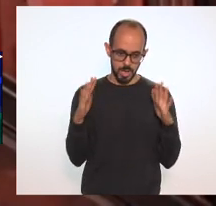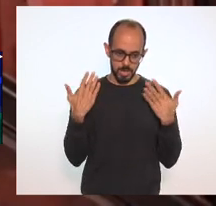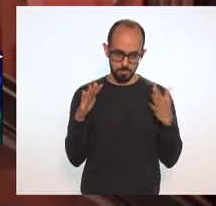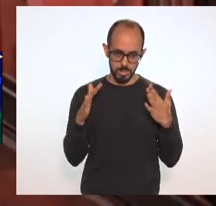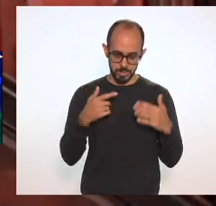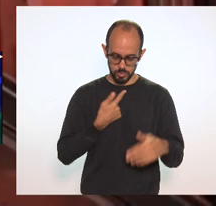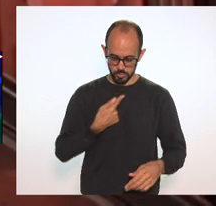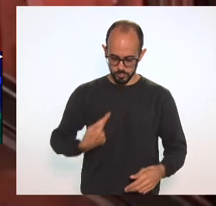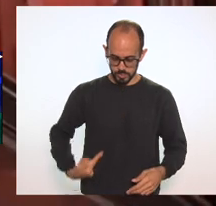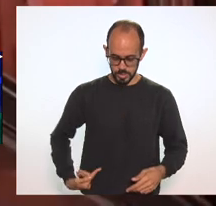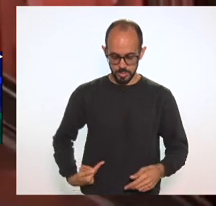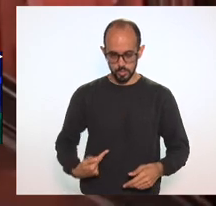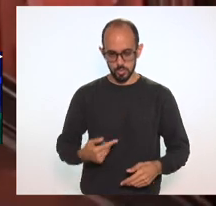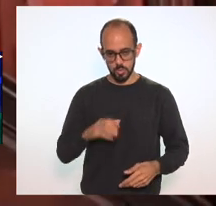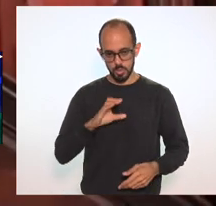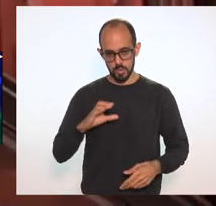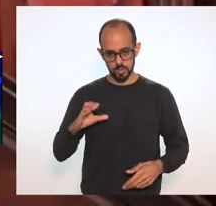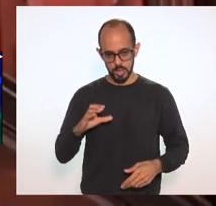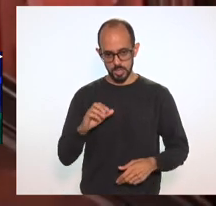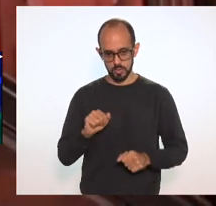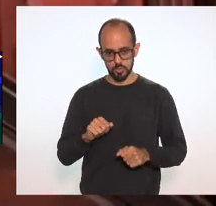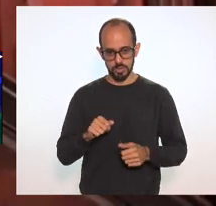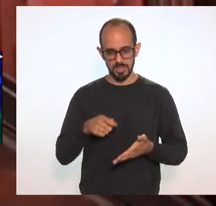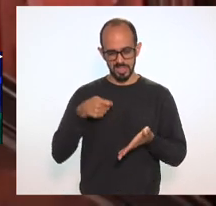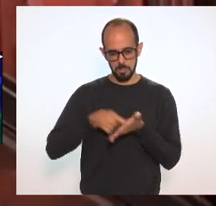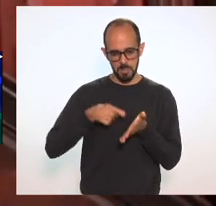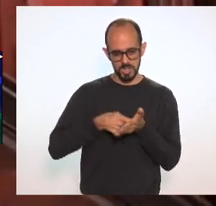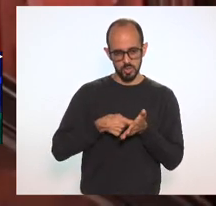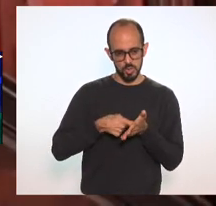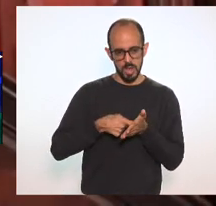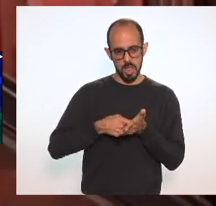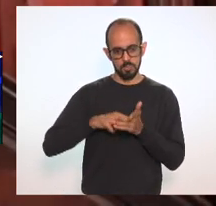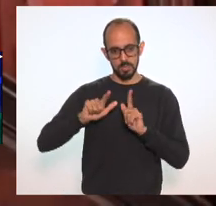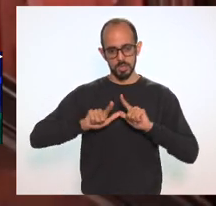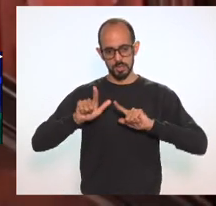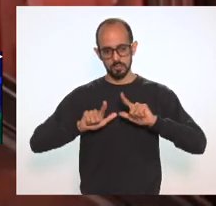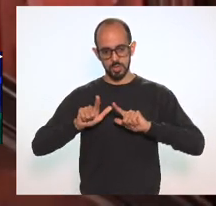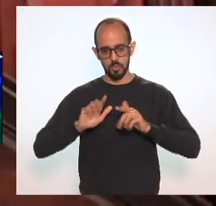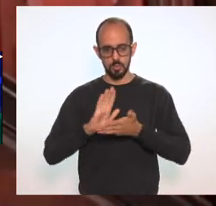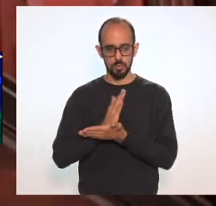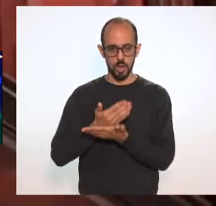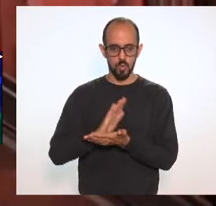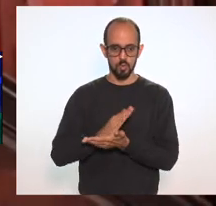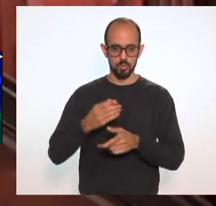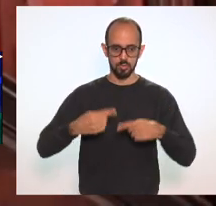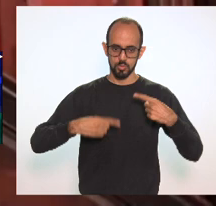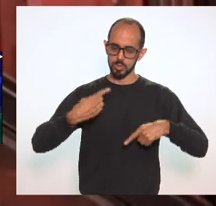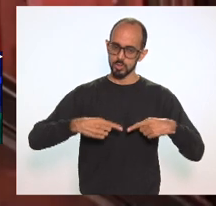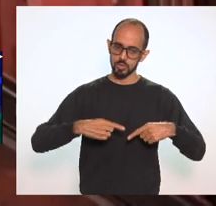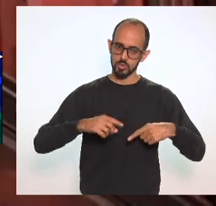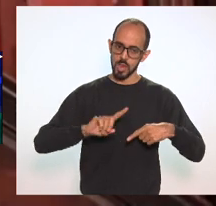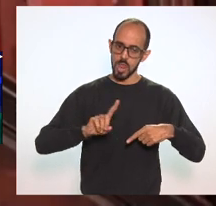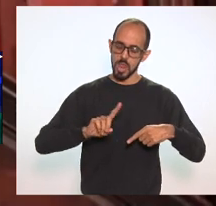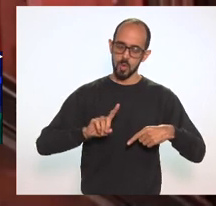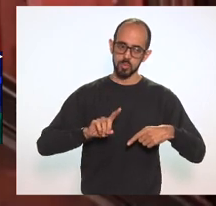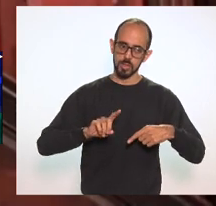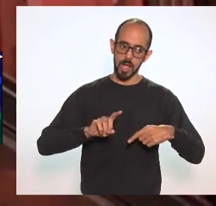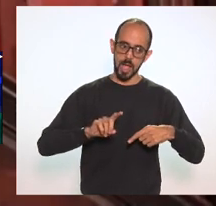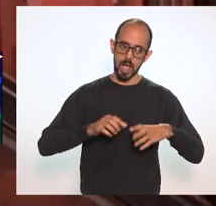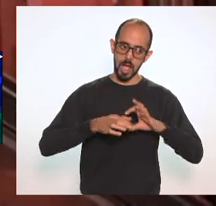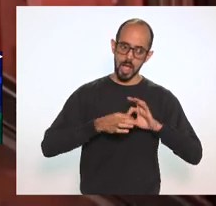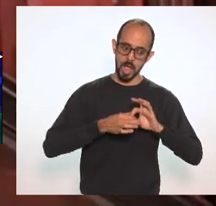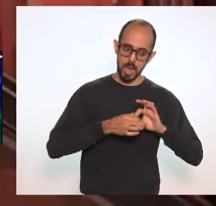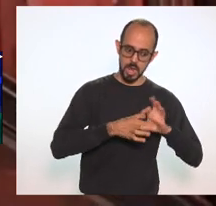governador Paulo Castro que mesmo sendo pressionado pela mídia por alguns políticos não está se curvando quando eu trocar os Castro